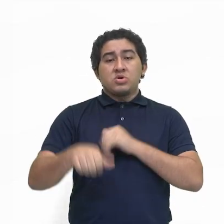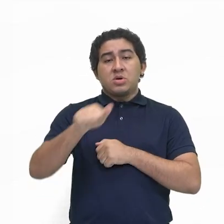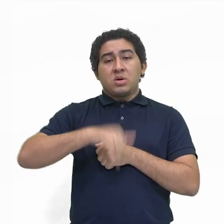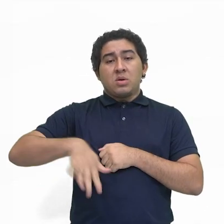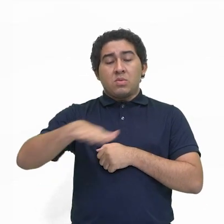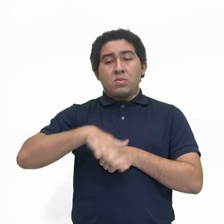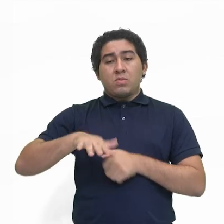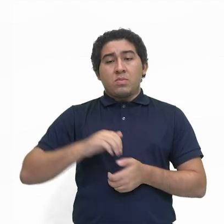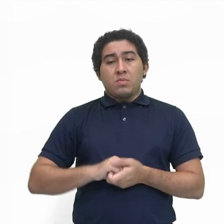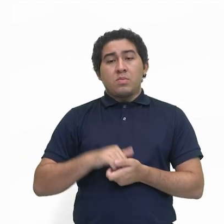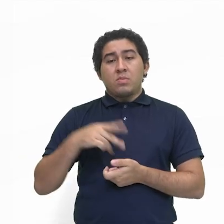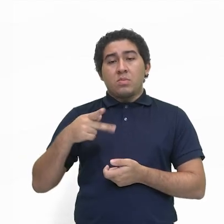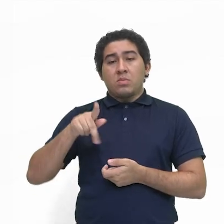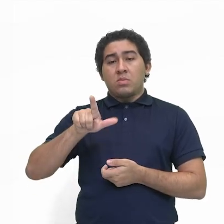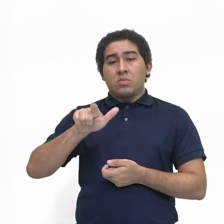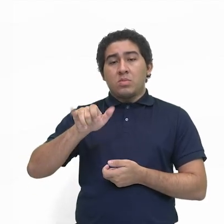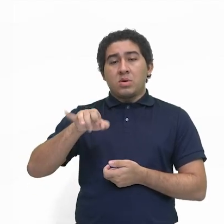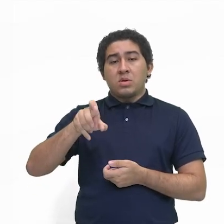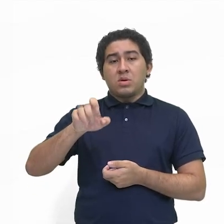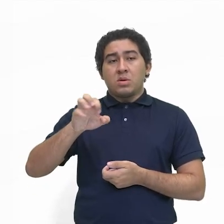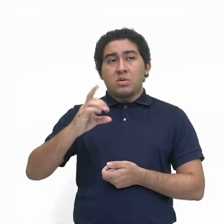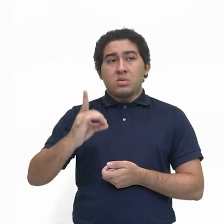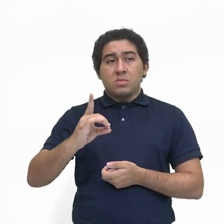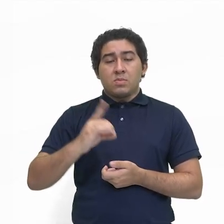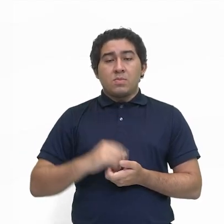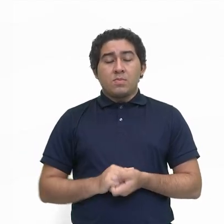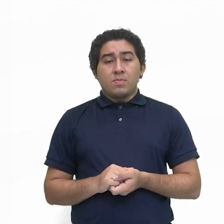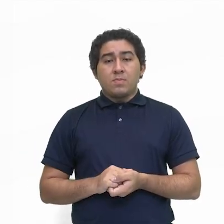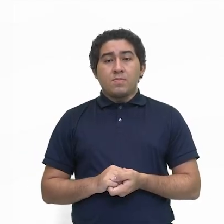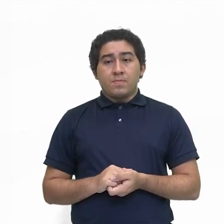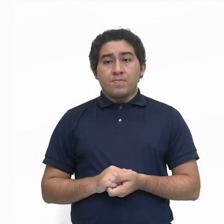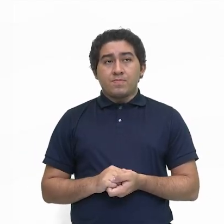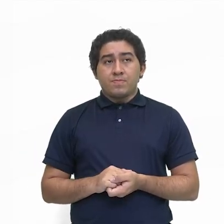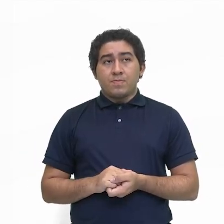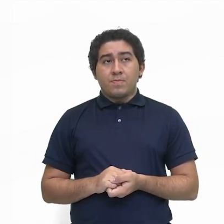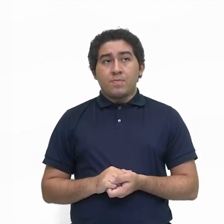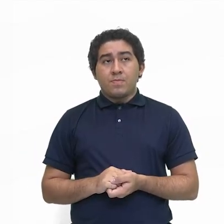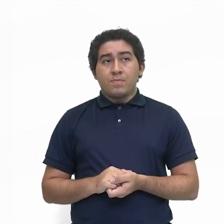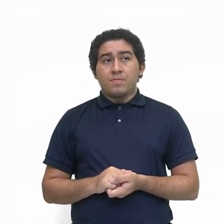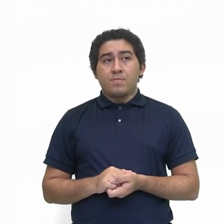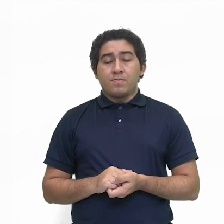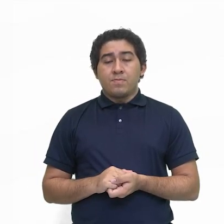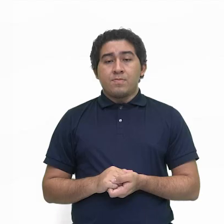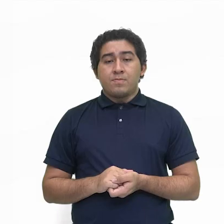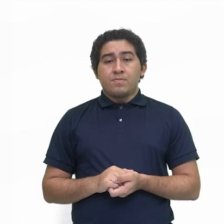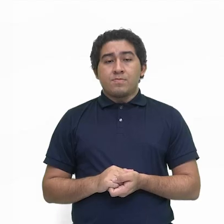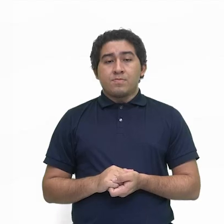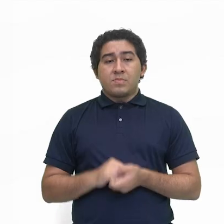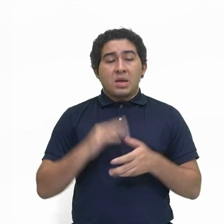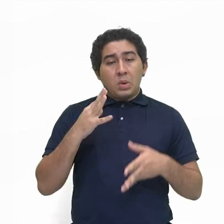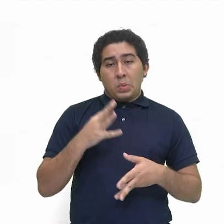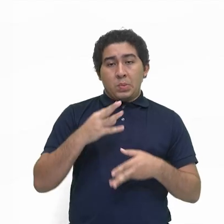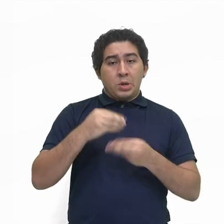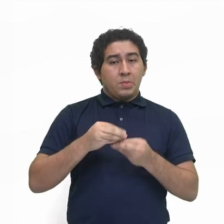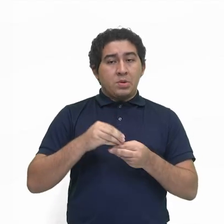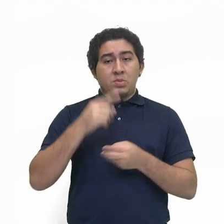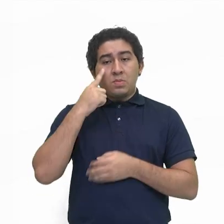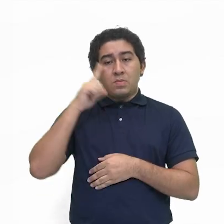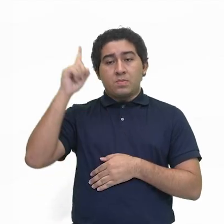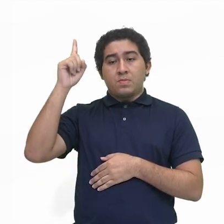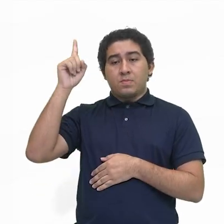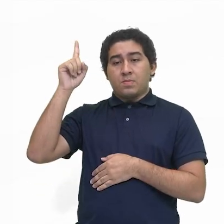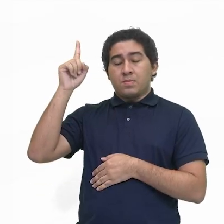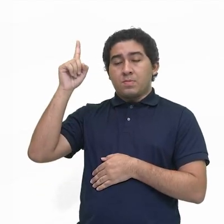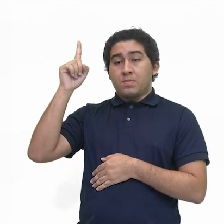falo played, normal. Y é D. They played, e aí eu vou para o complemento.